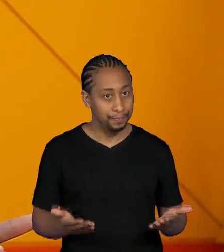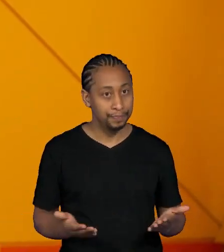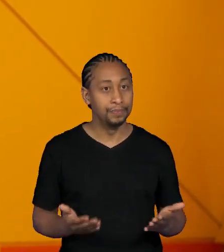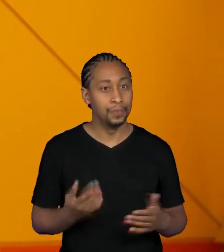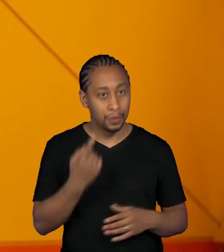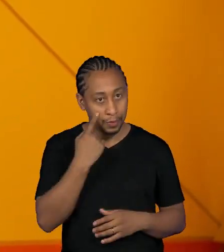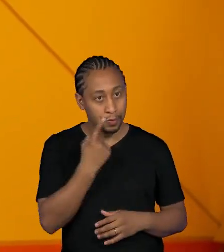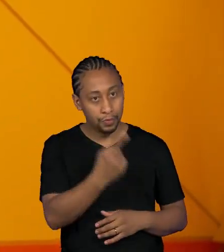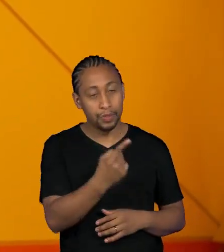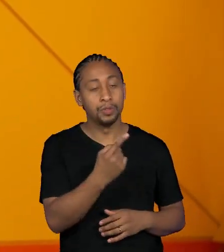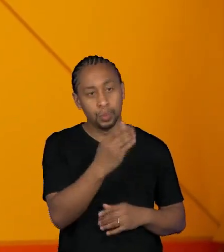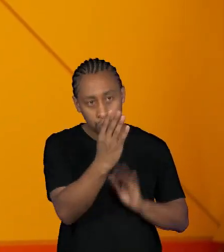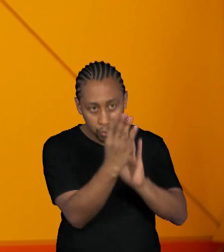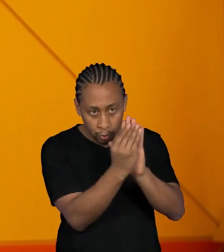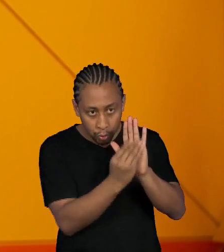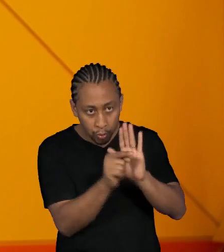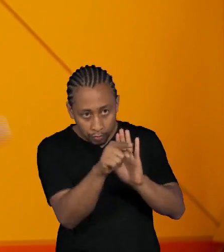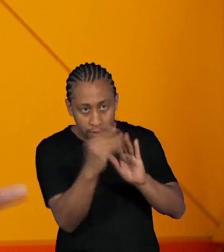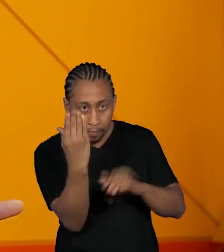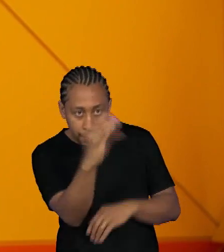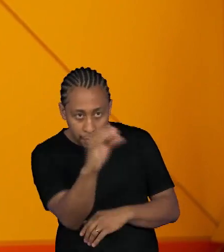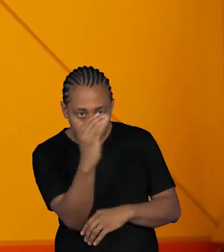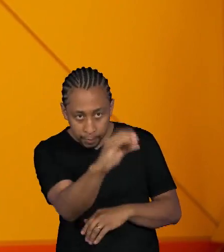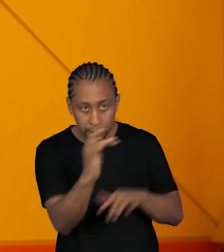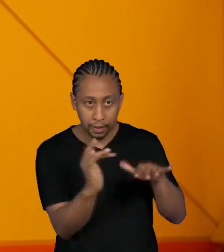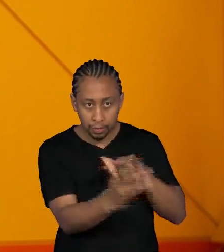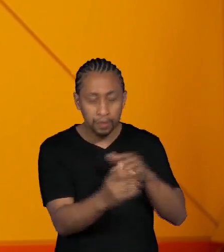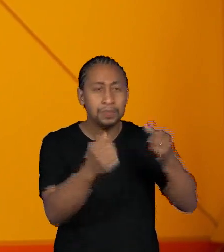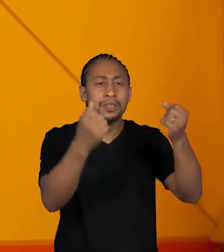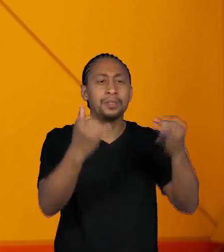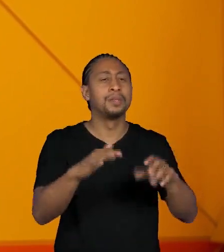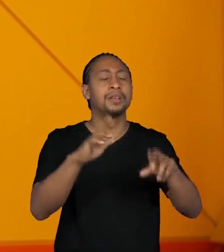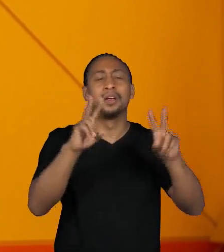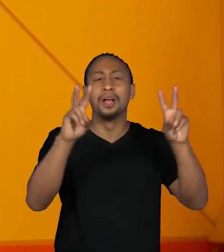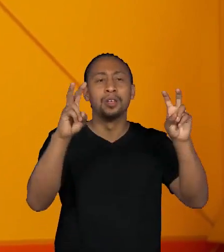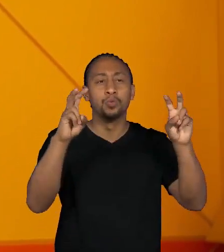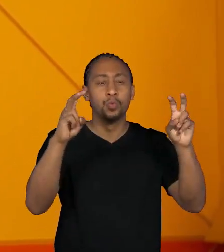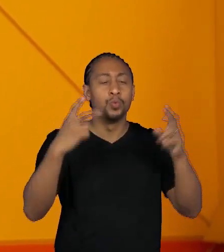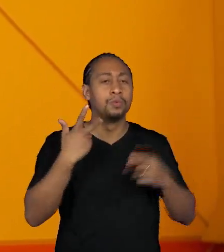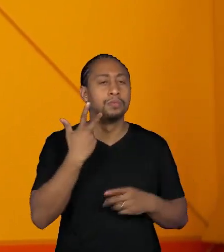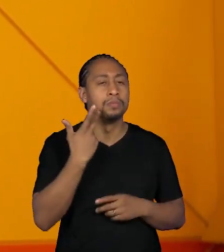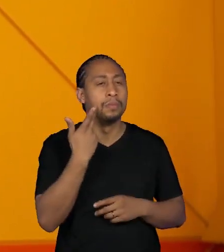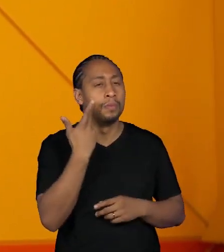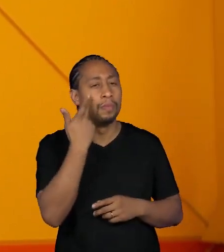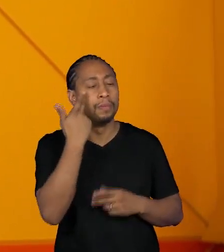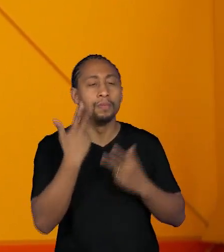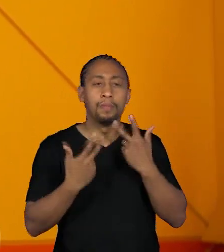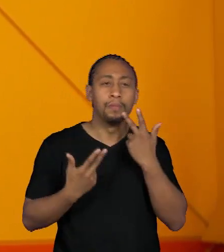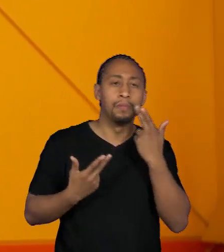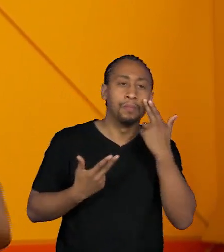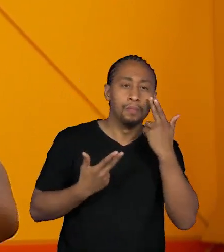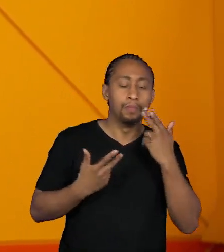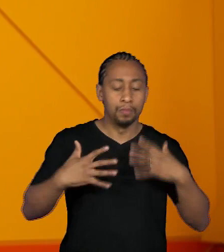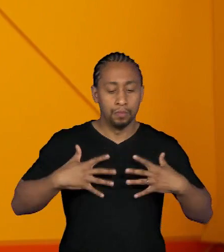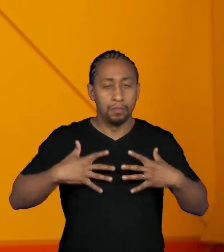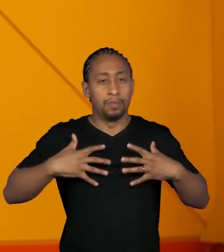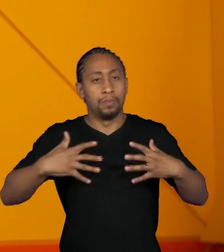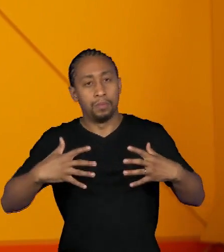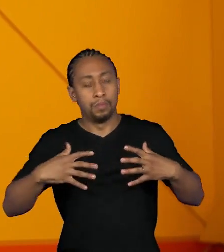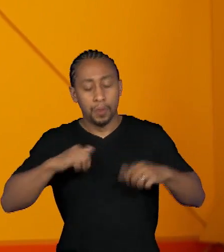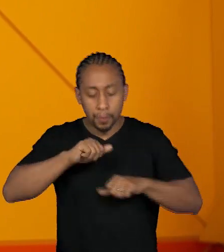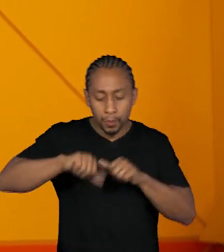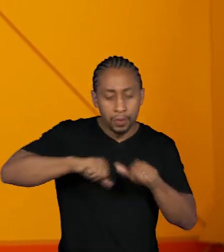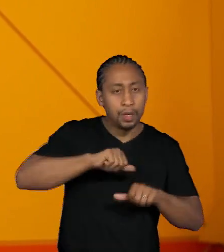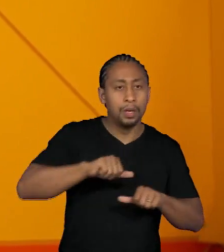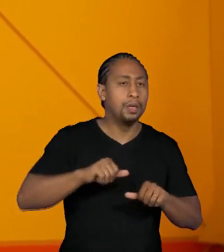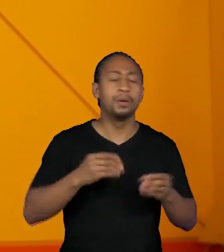do seu conteúdo nas redes sociais e você fala bastante de cirurgia plástica. E quando chegamos ao ponto de fazer uma